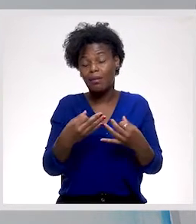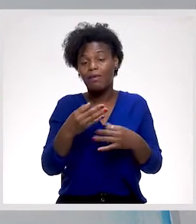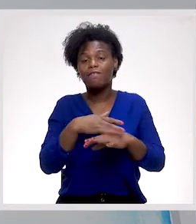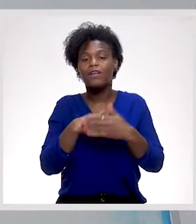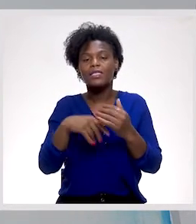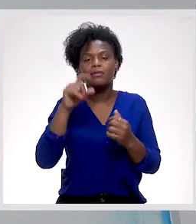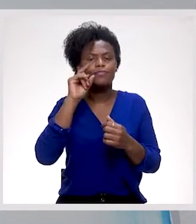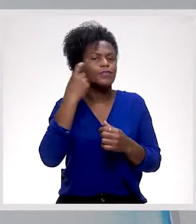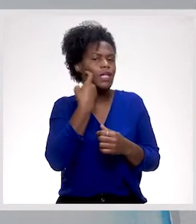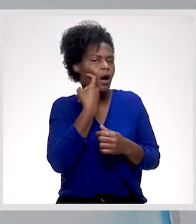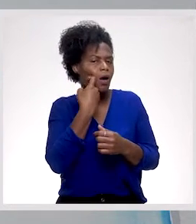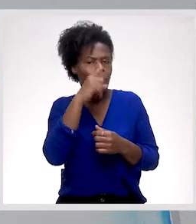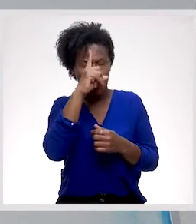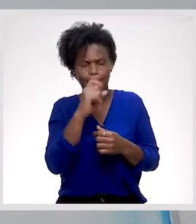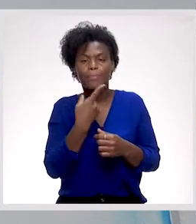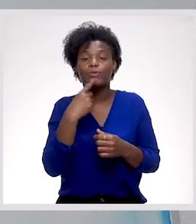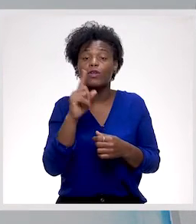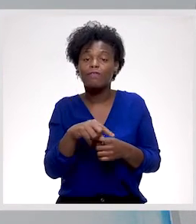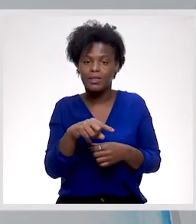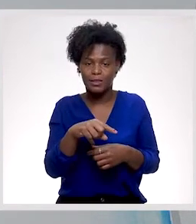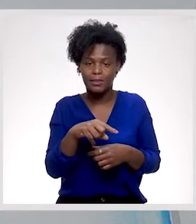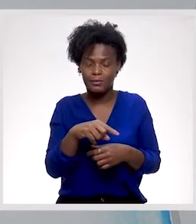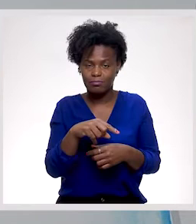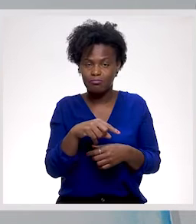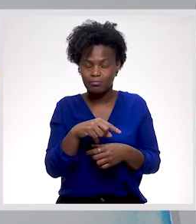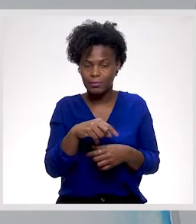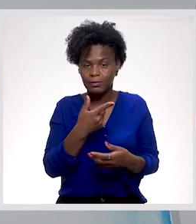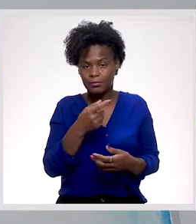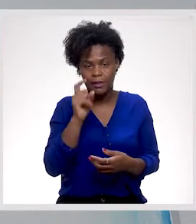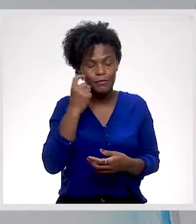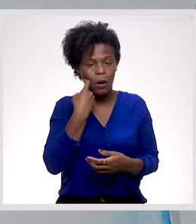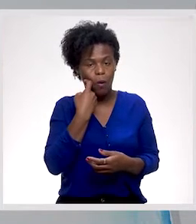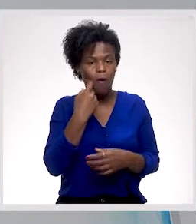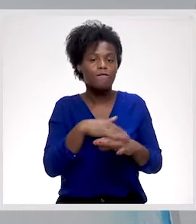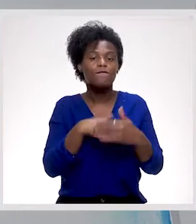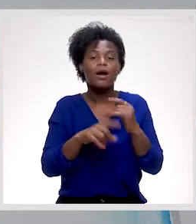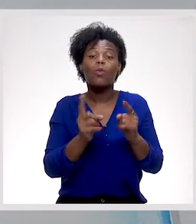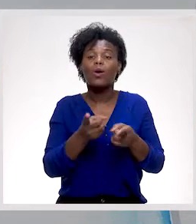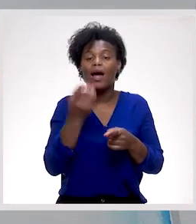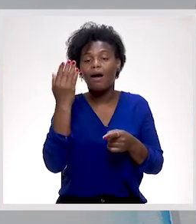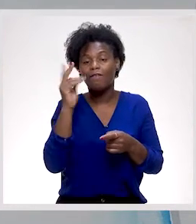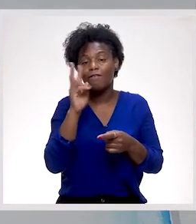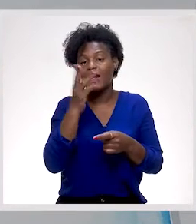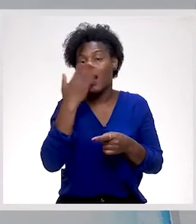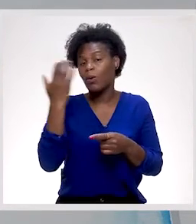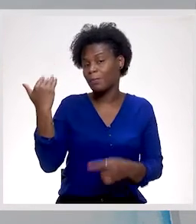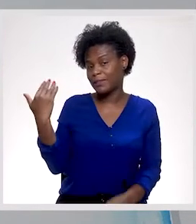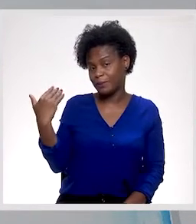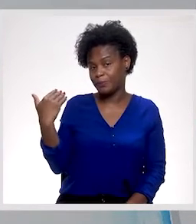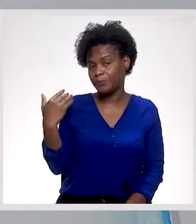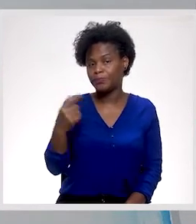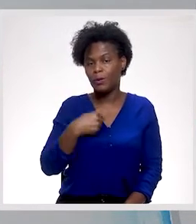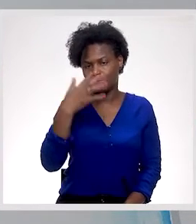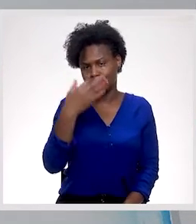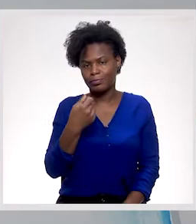pequena recapitulação, um pequeno apanhado daquilo que nós vimos na aula anterior. E eu tenho certeza